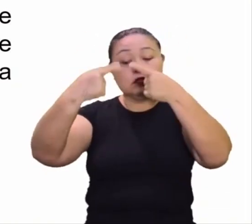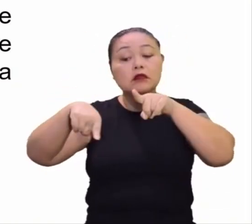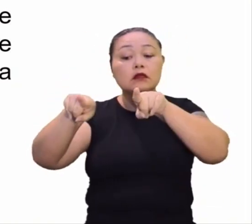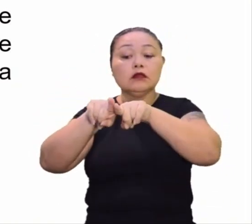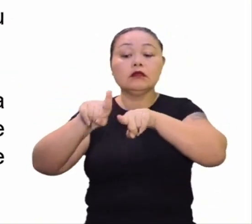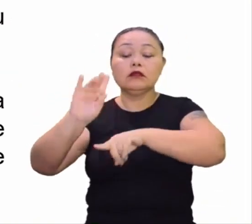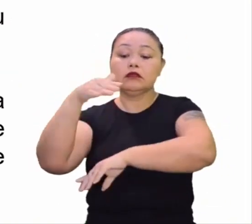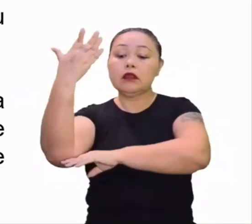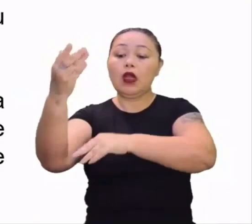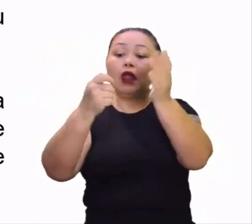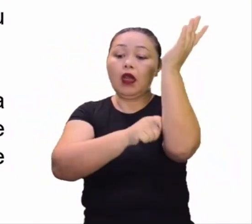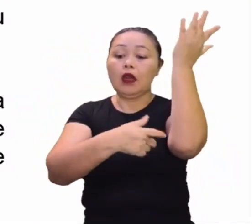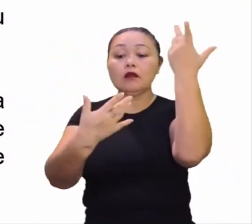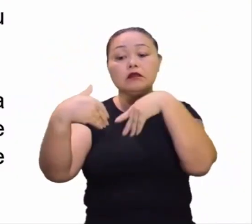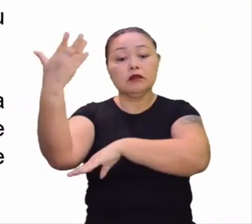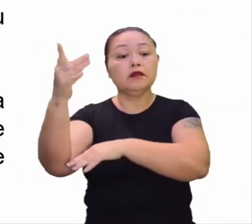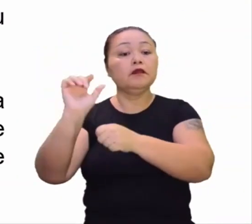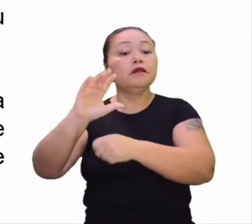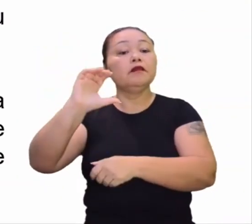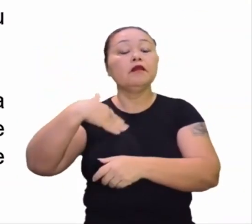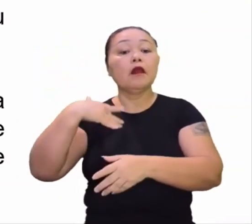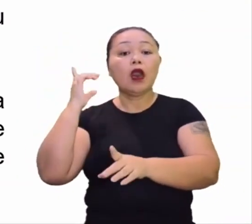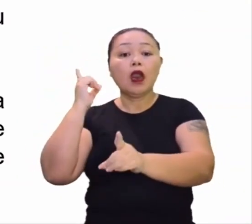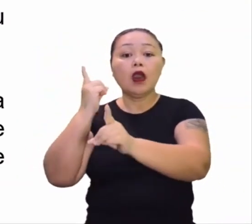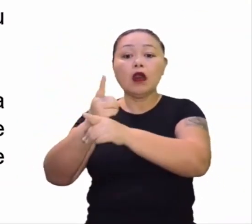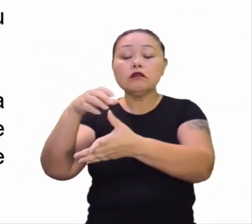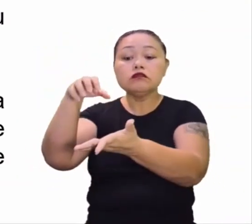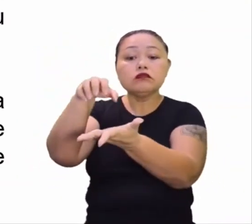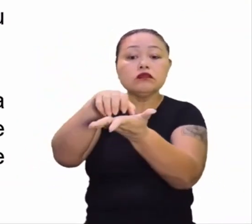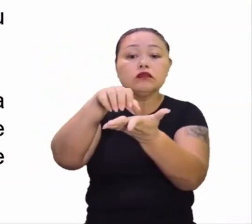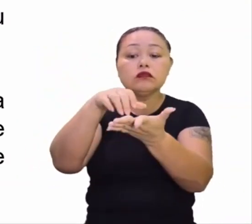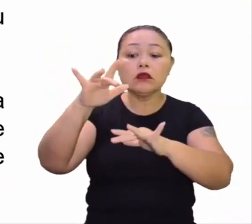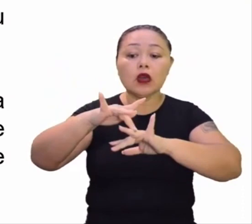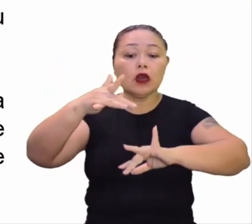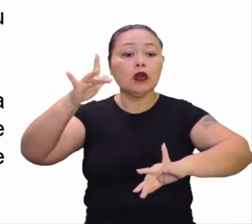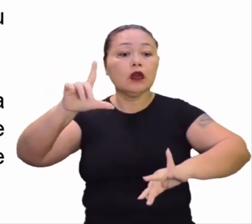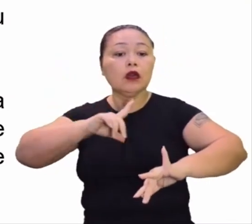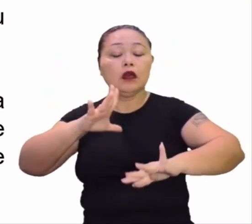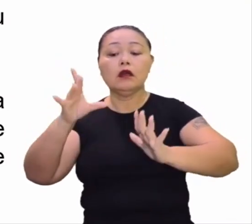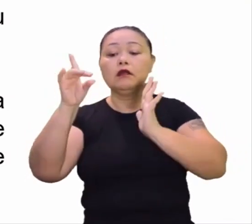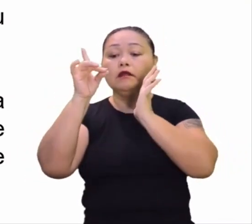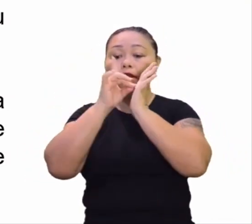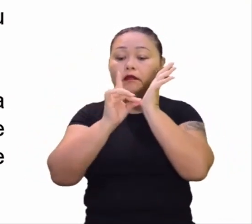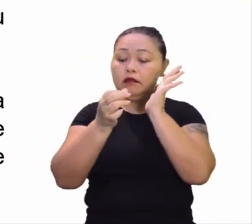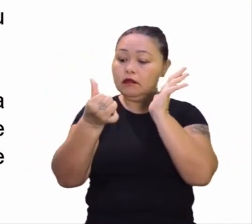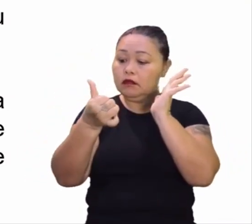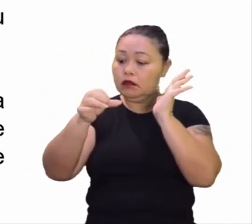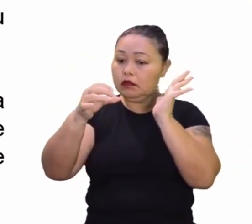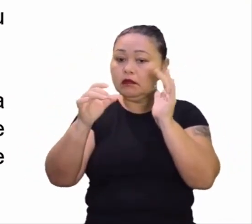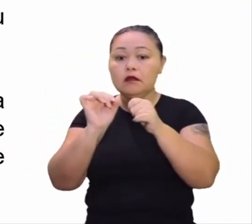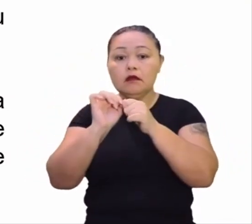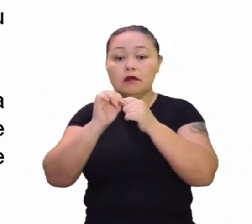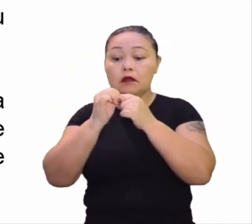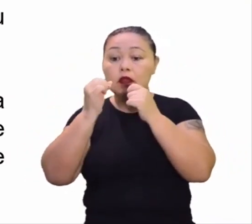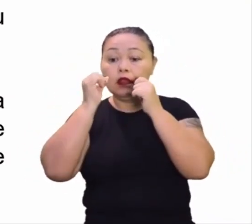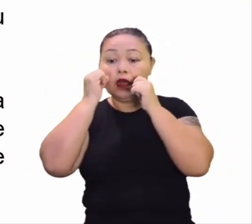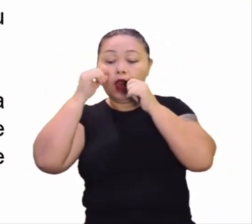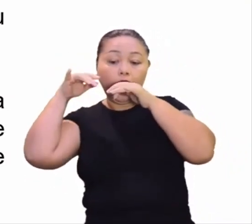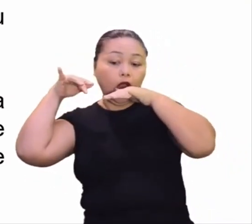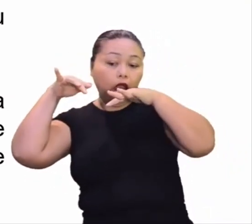madeireira. C. Pela descoberta de reservas de diamantes na década de 60, que